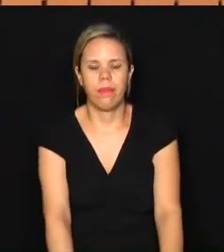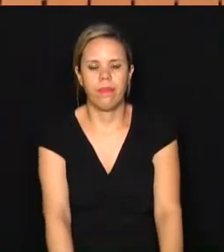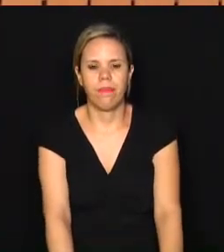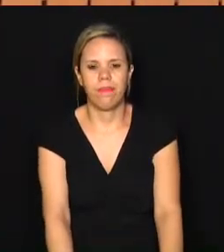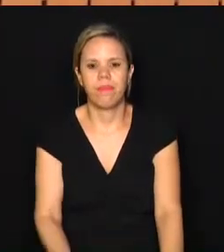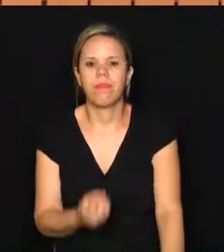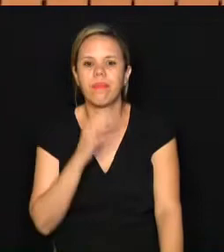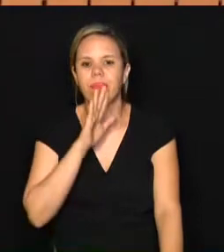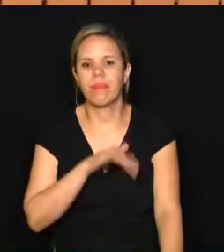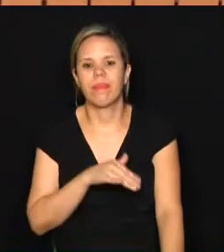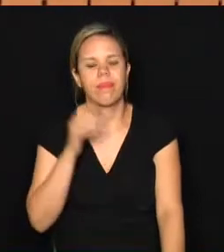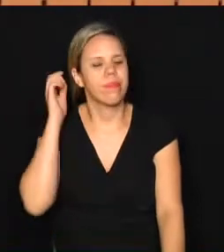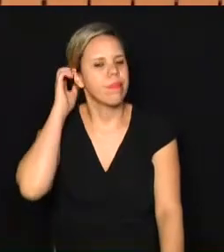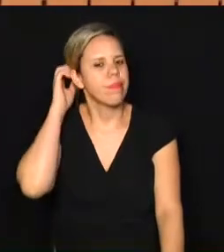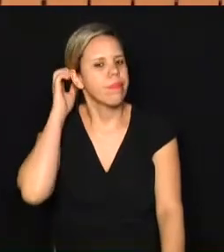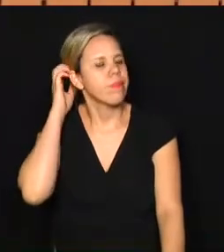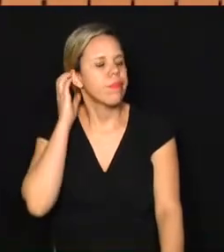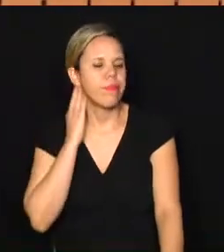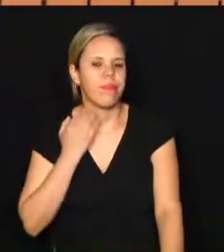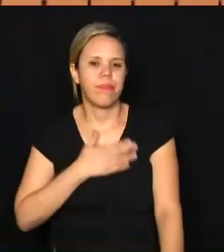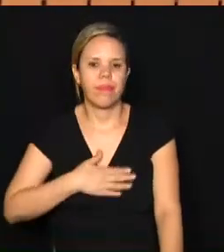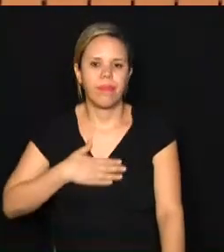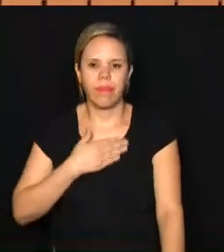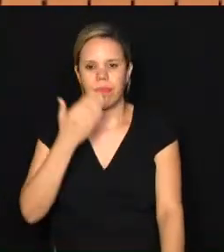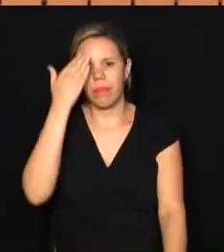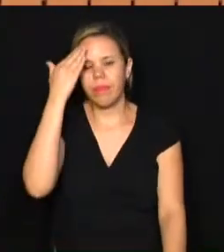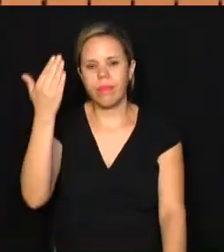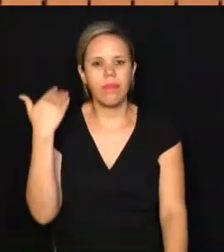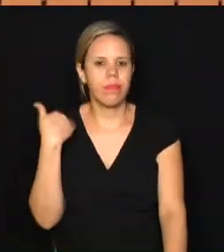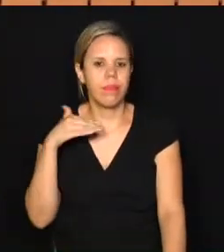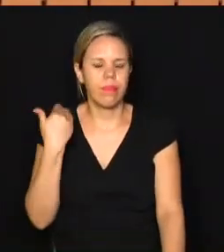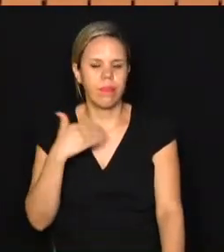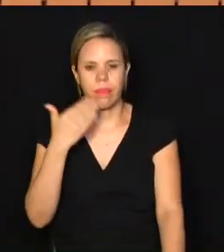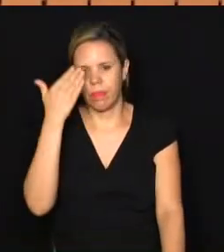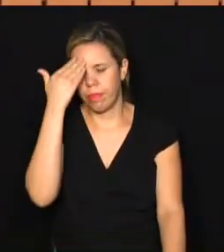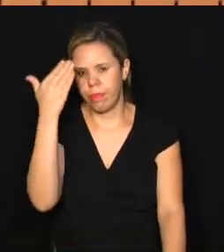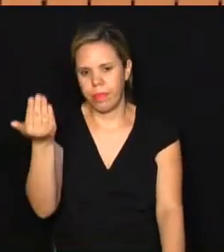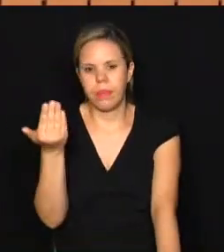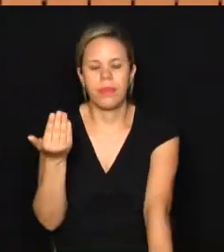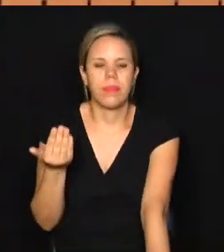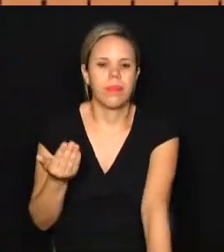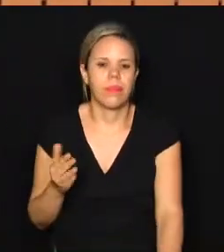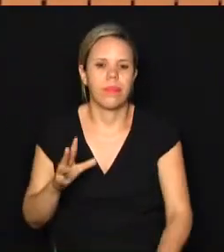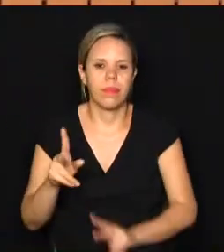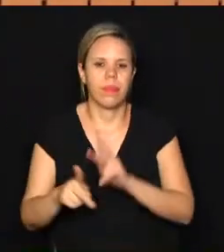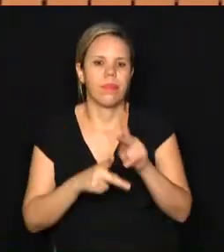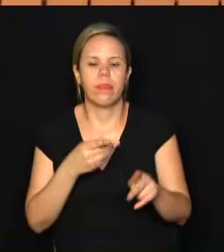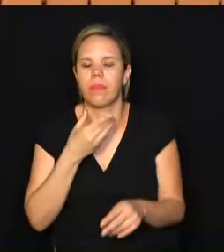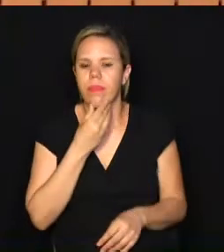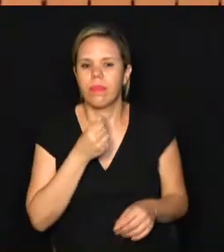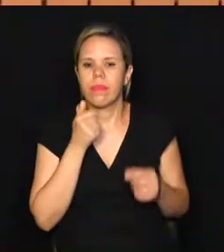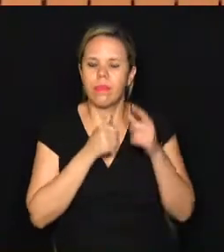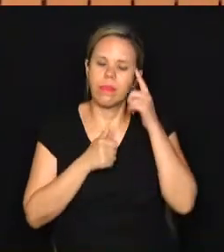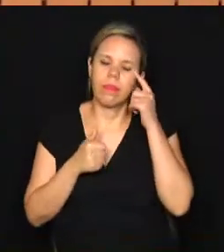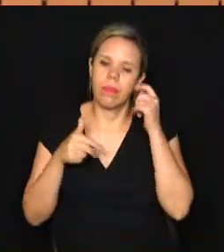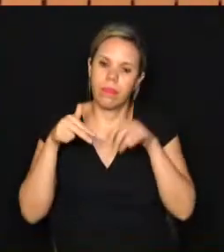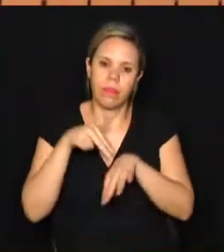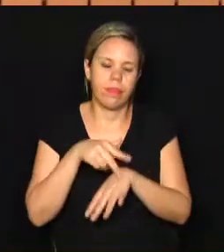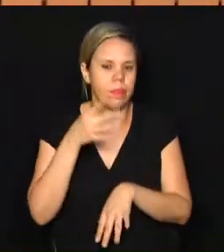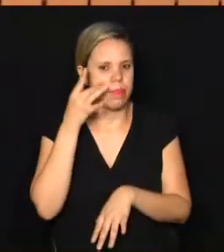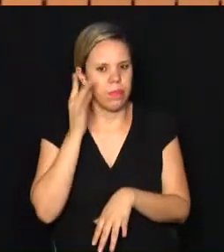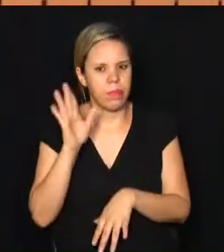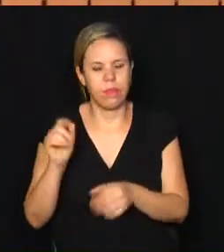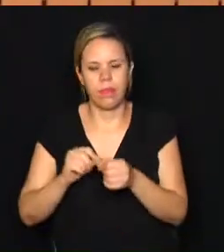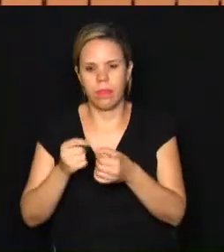Boa tarde, eu gostaria de agradecer a Mariana, agradecer a todos e todas que estão aí, já fizeram,